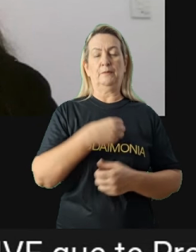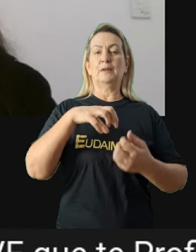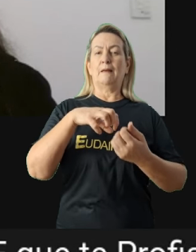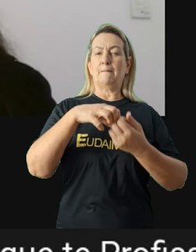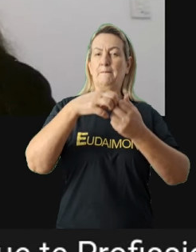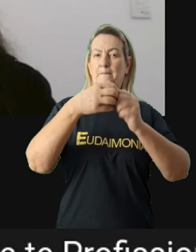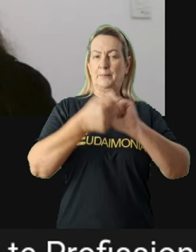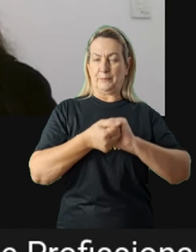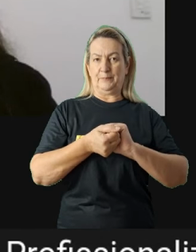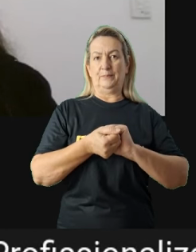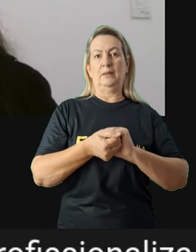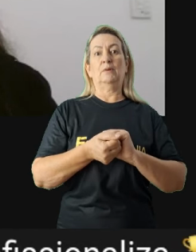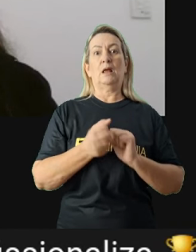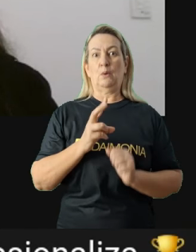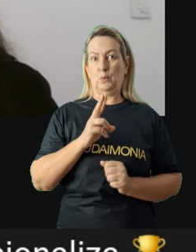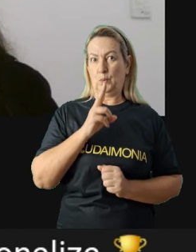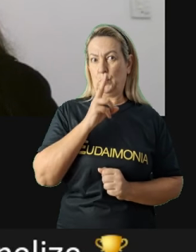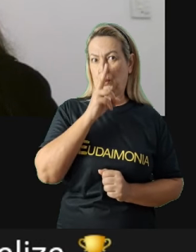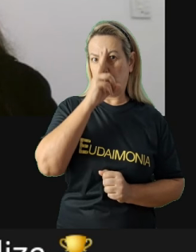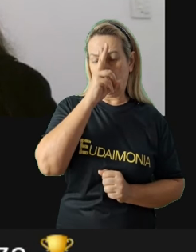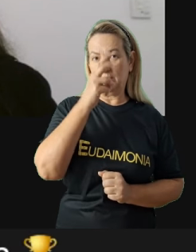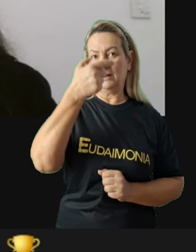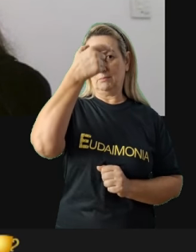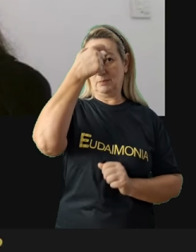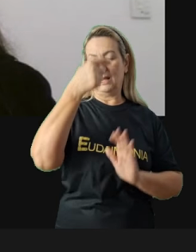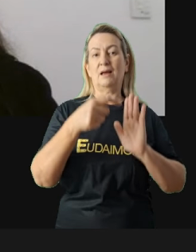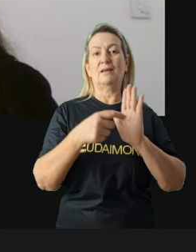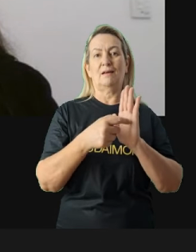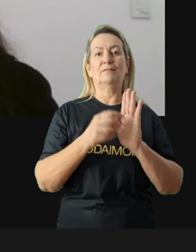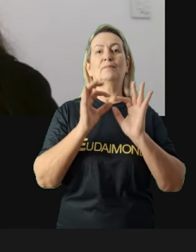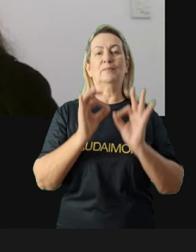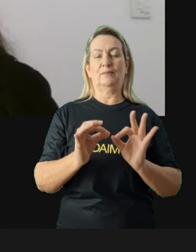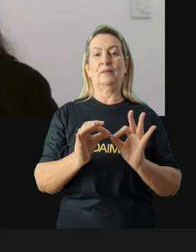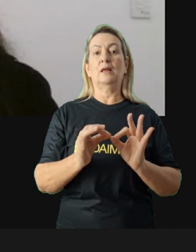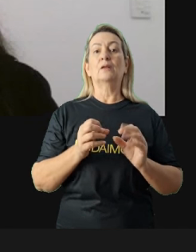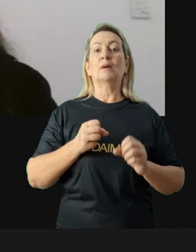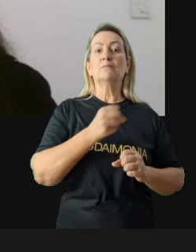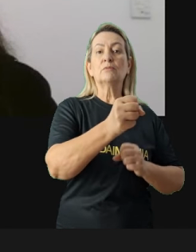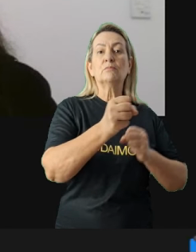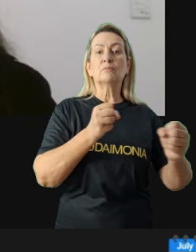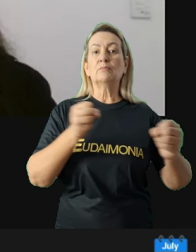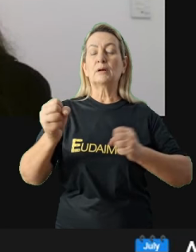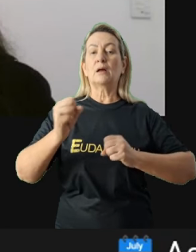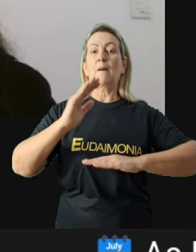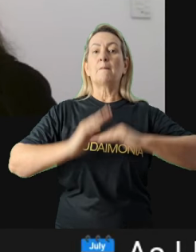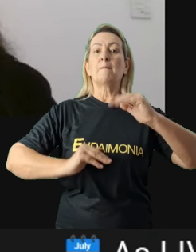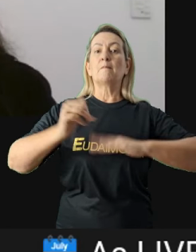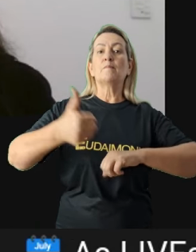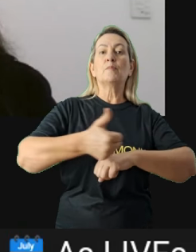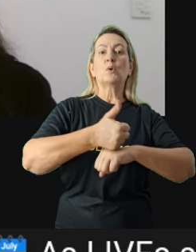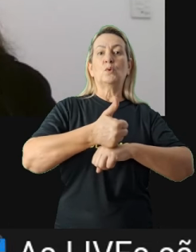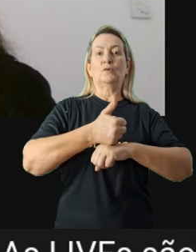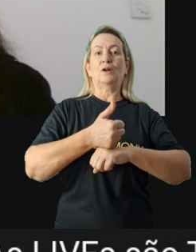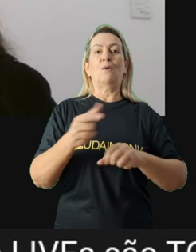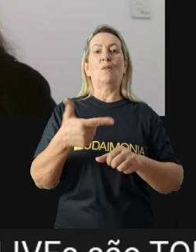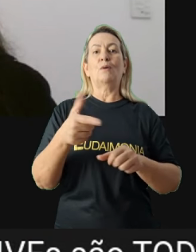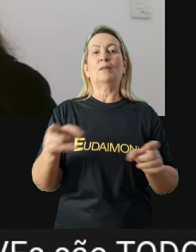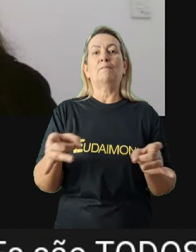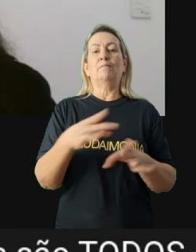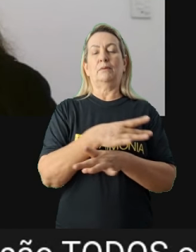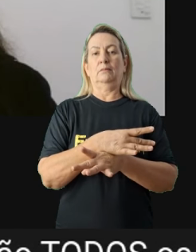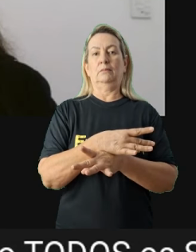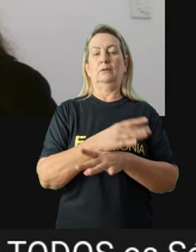IA vem e a gente vai ter que se adequar a ela. É uma onda tão forte, que daqui a pouco a gente começa a colocar profissional no mercado